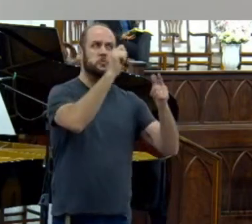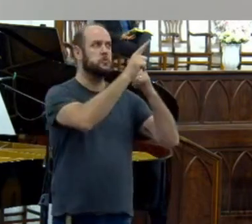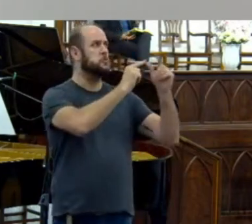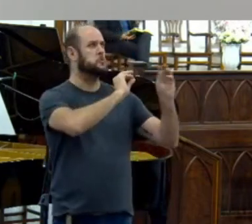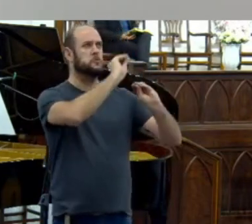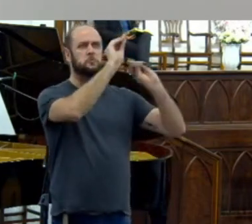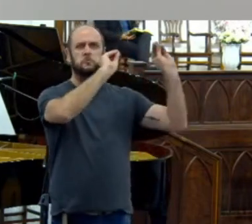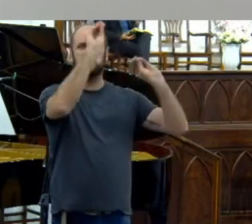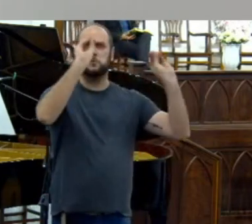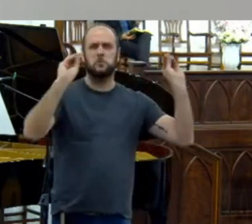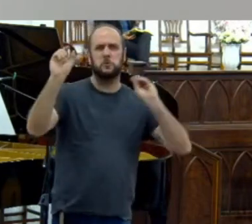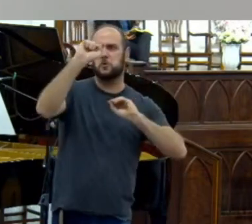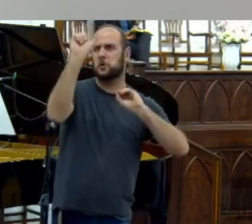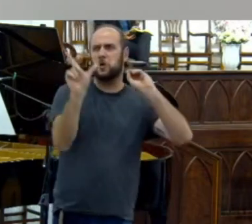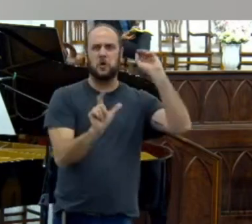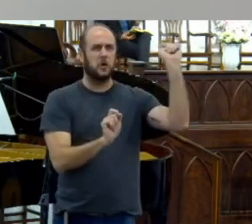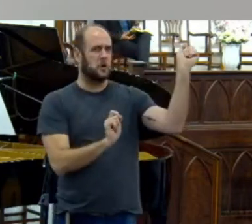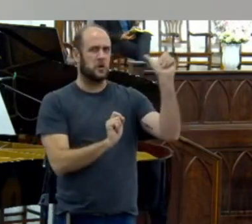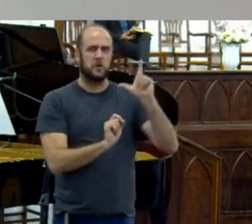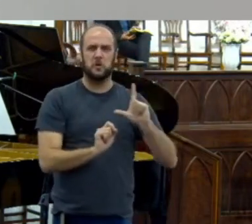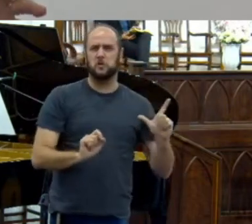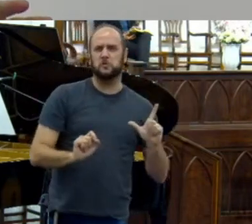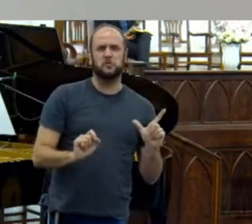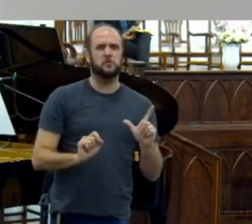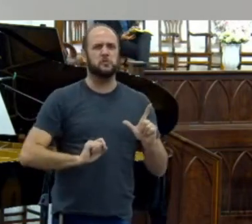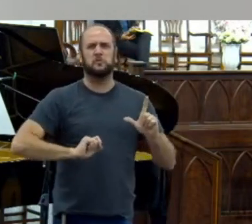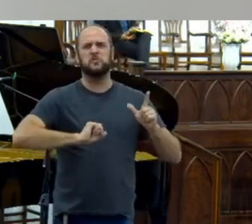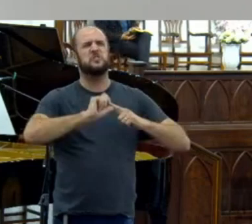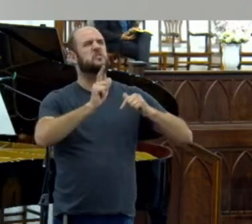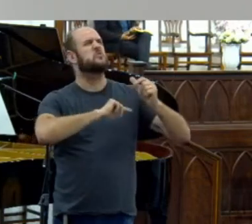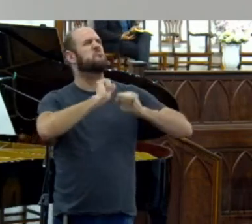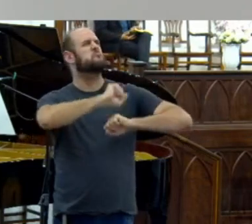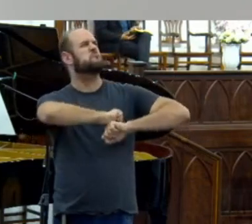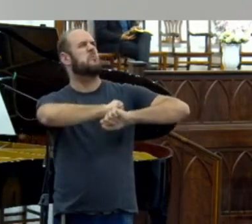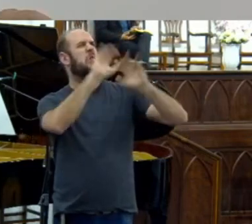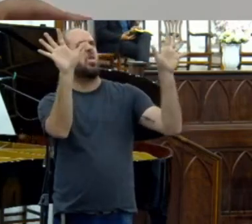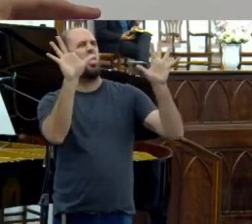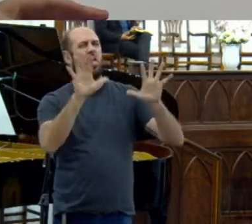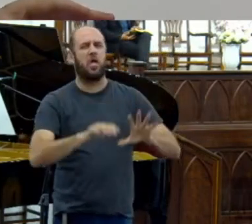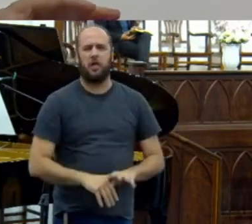astros, sobre os trilhões de estrelas,